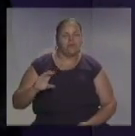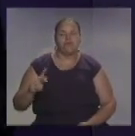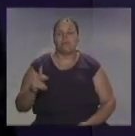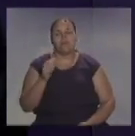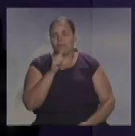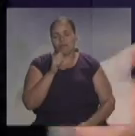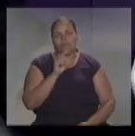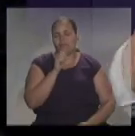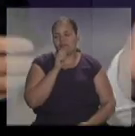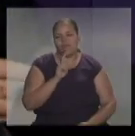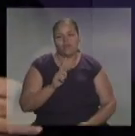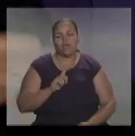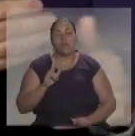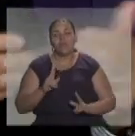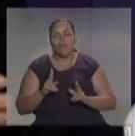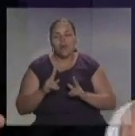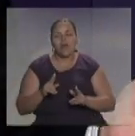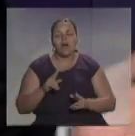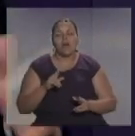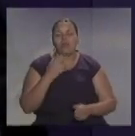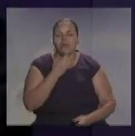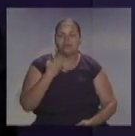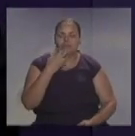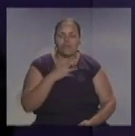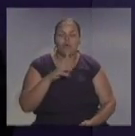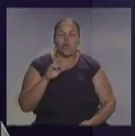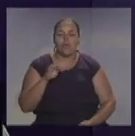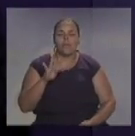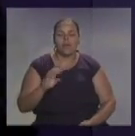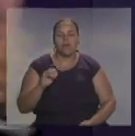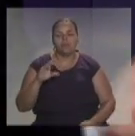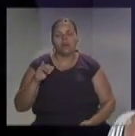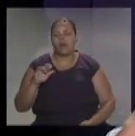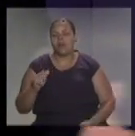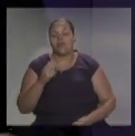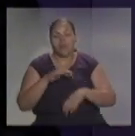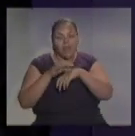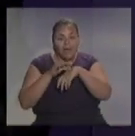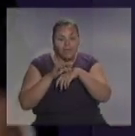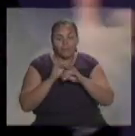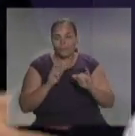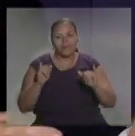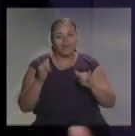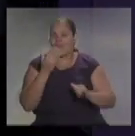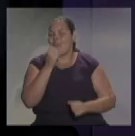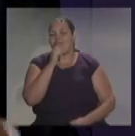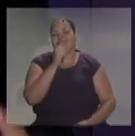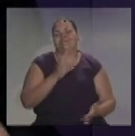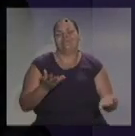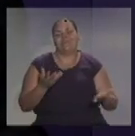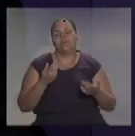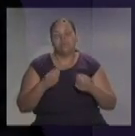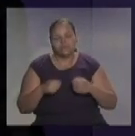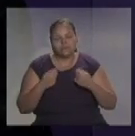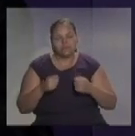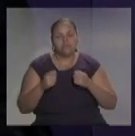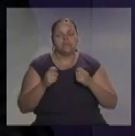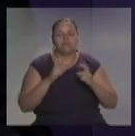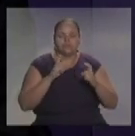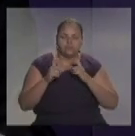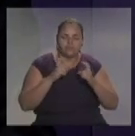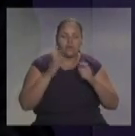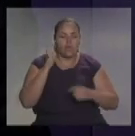cerveja, bebia. É como o Roberto Carlos fazer propaganda lá da carne que ele também não come. Então a gente quer abrir uma discussão. Eu